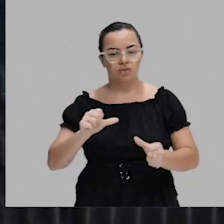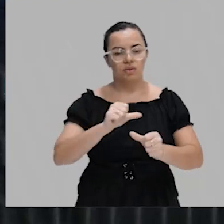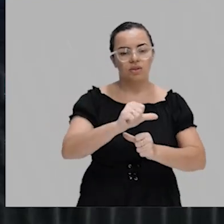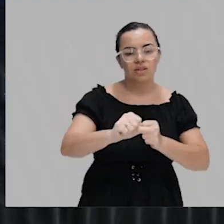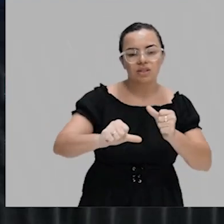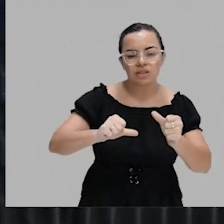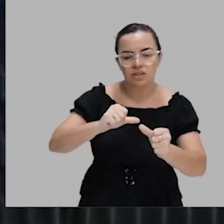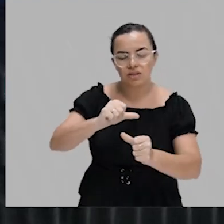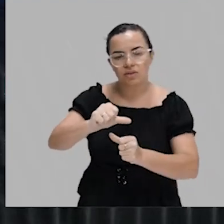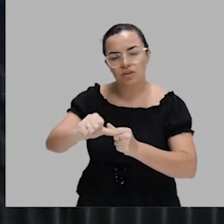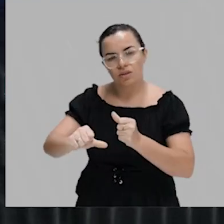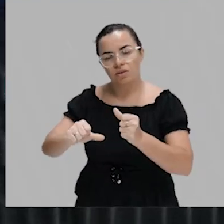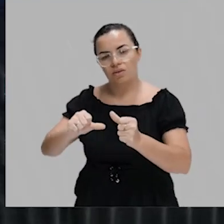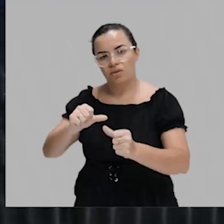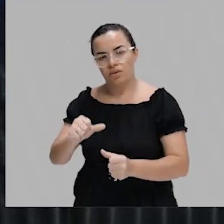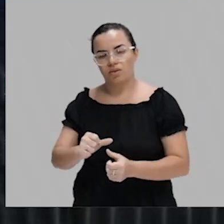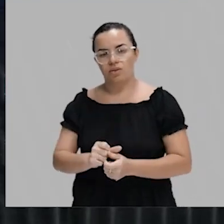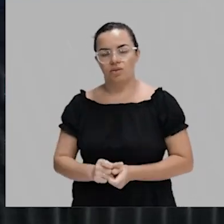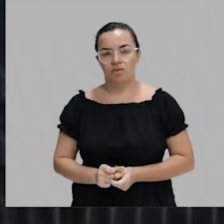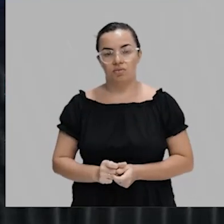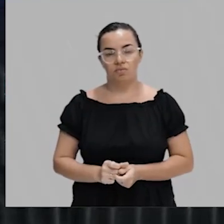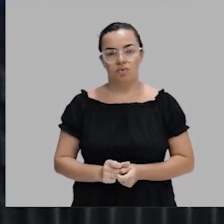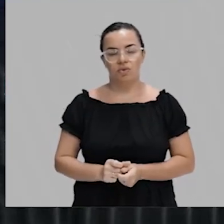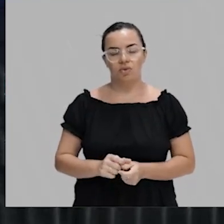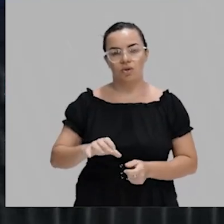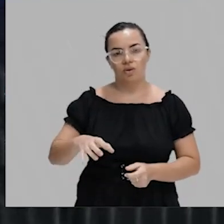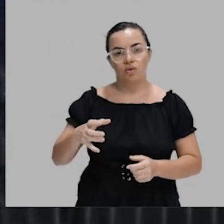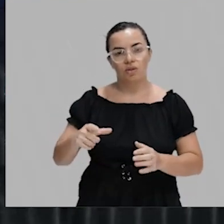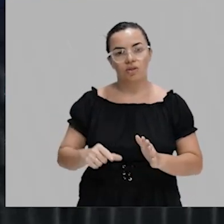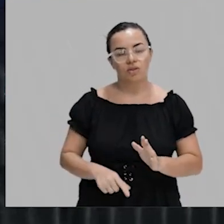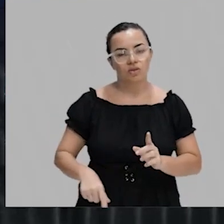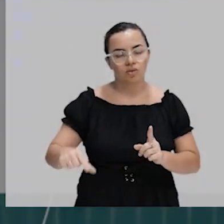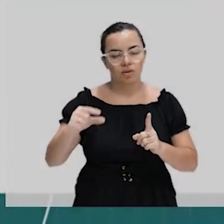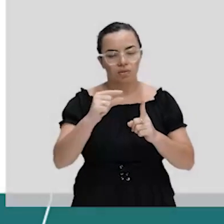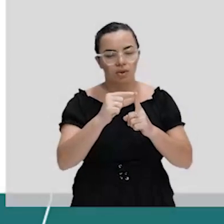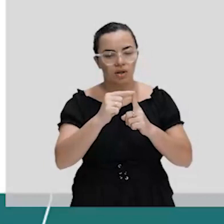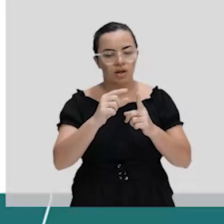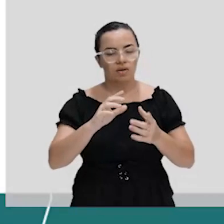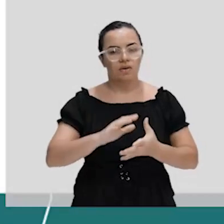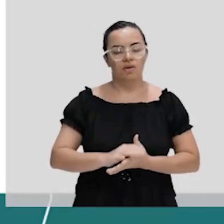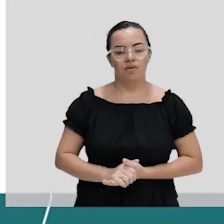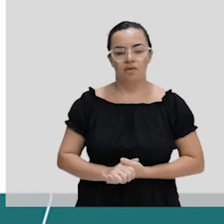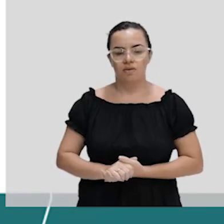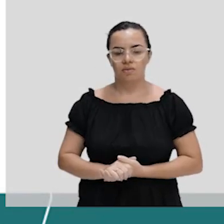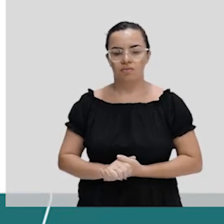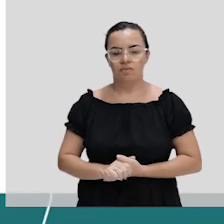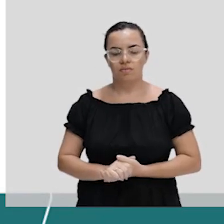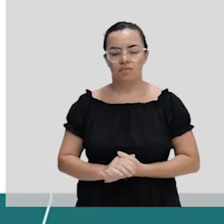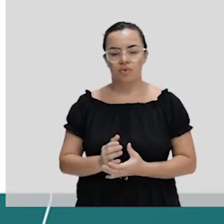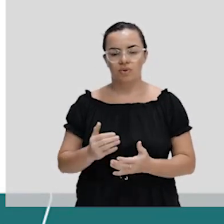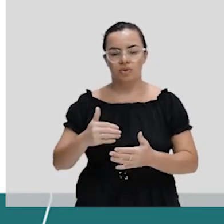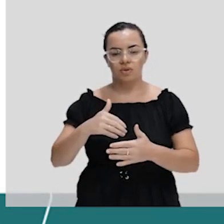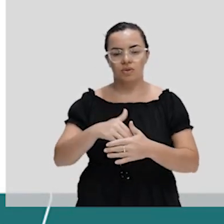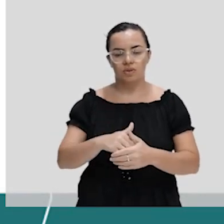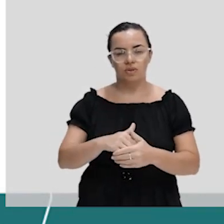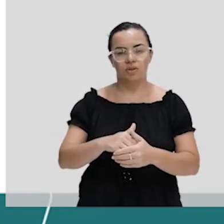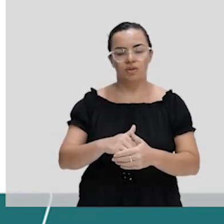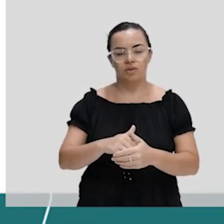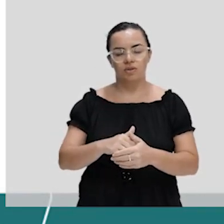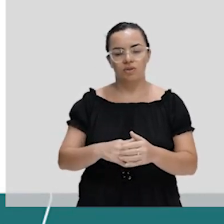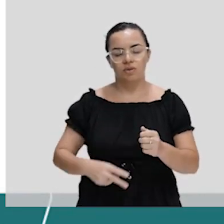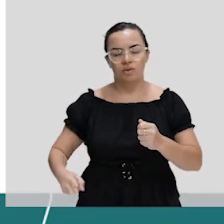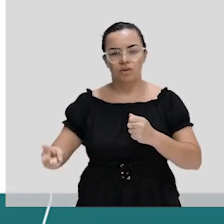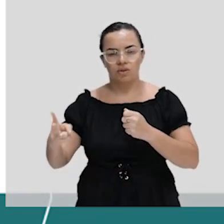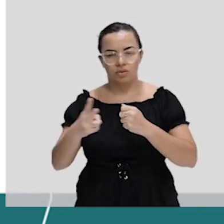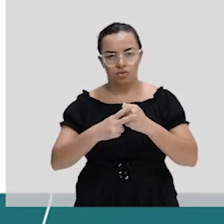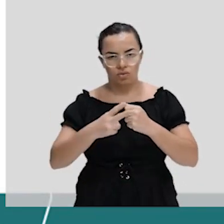a mudança de um termo, de algum termo, tá certo? Bom, dentro de uma regência verbal, ou seja,